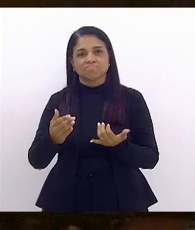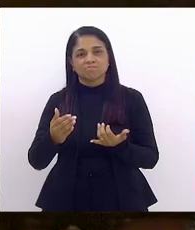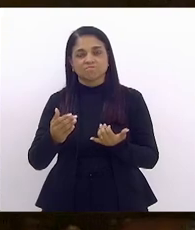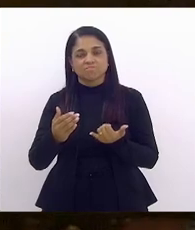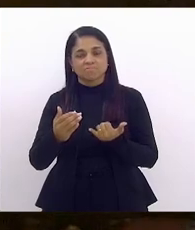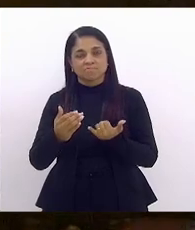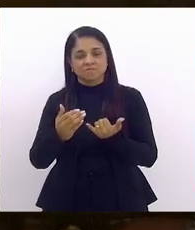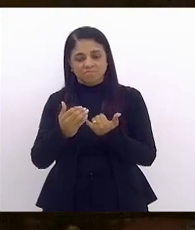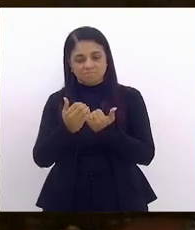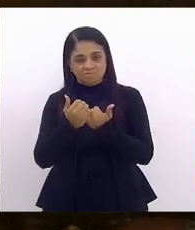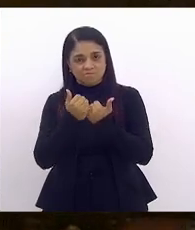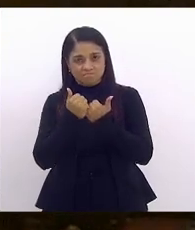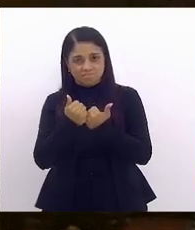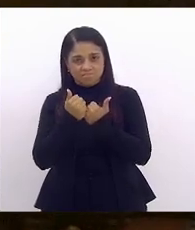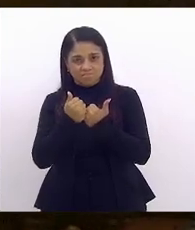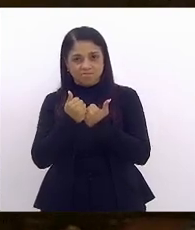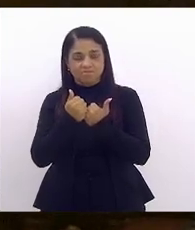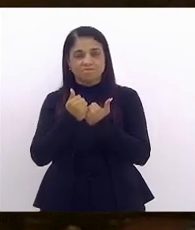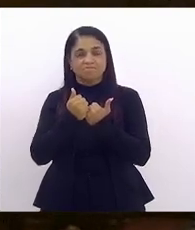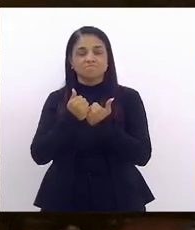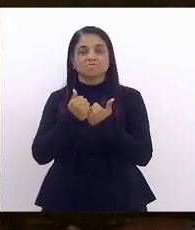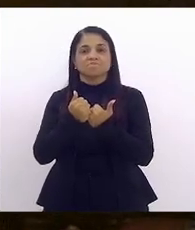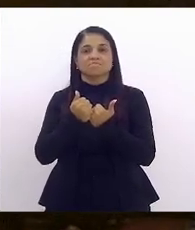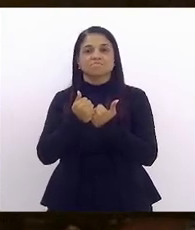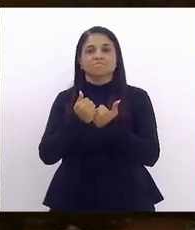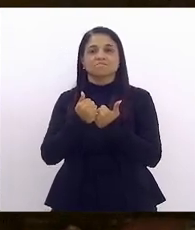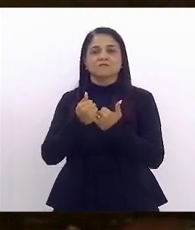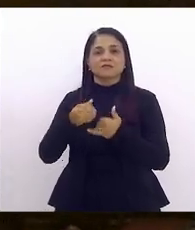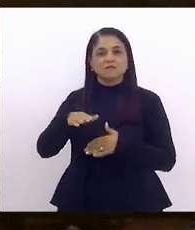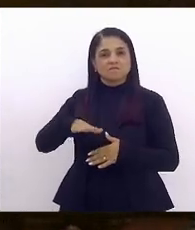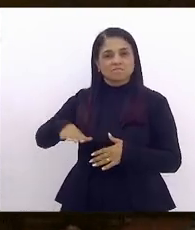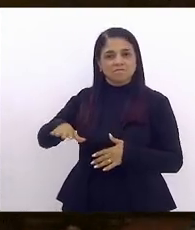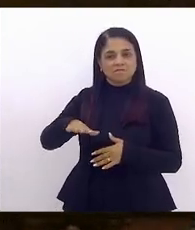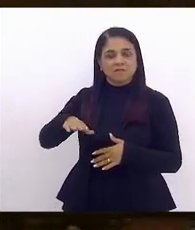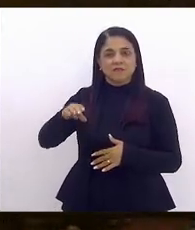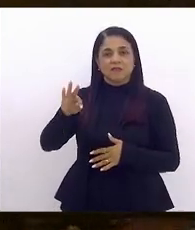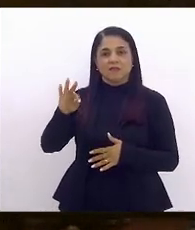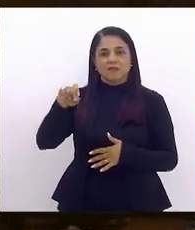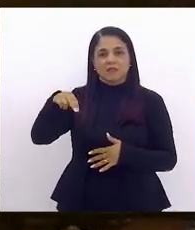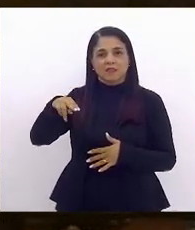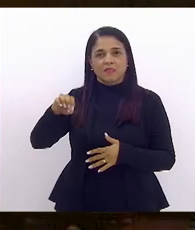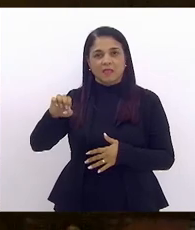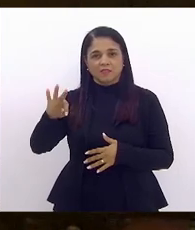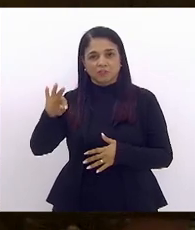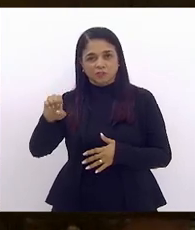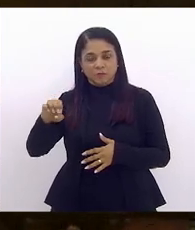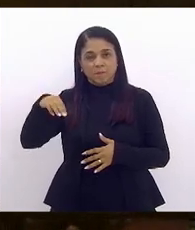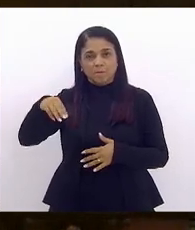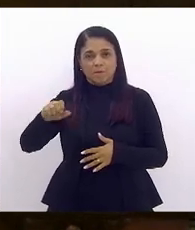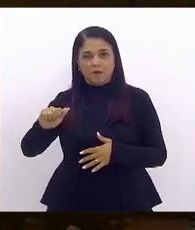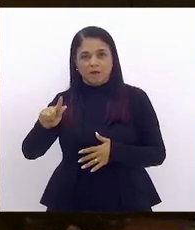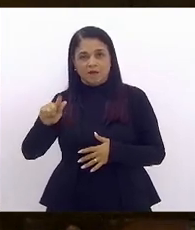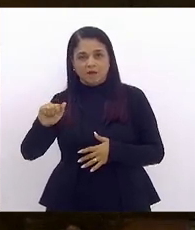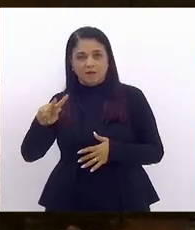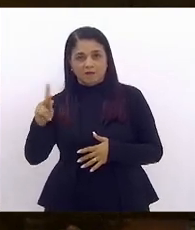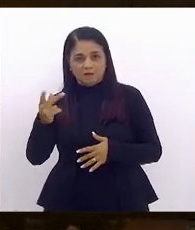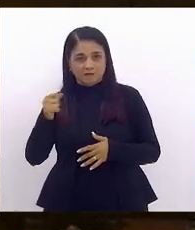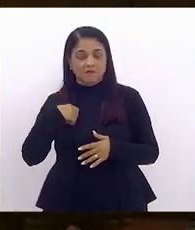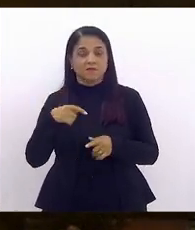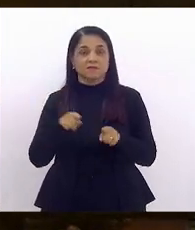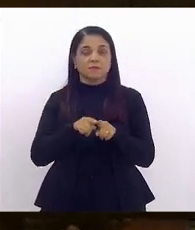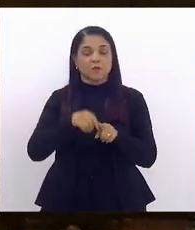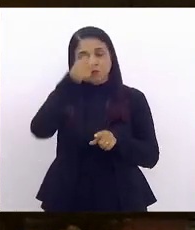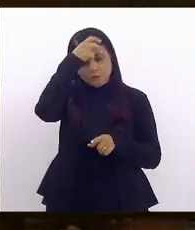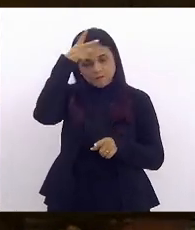festa da folia na Intendente Magalhães. E por outro lado, o prefeito Eduardo Paz me manda aqui que, não podendo estar